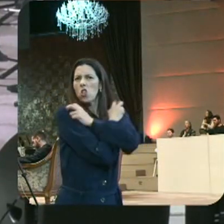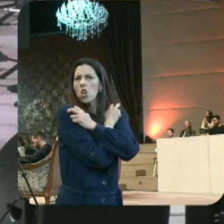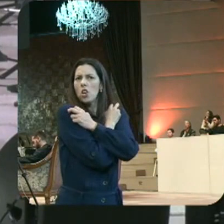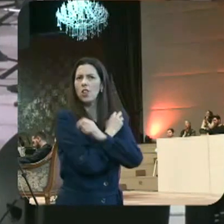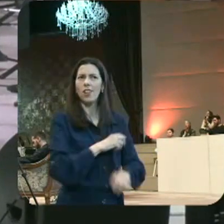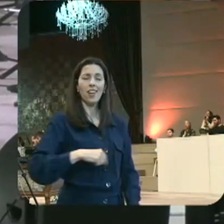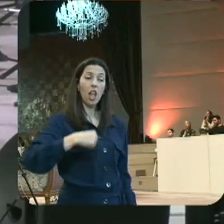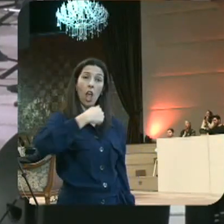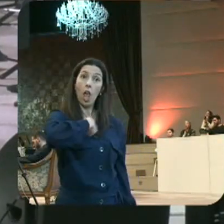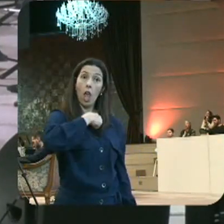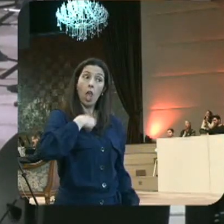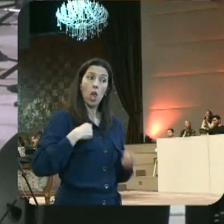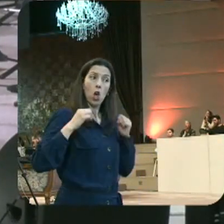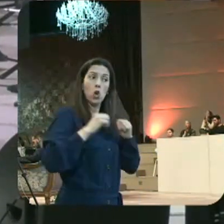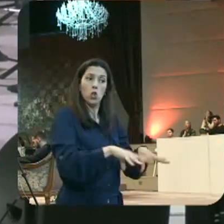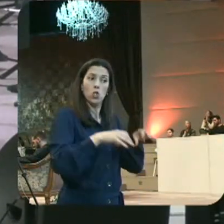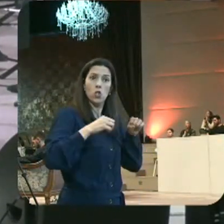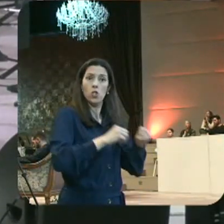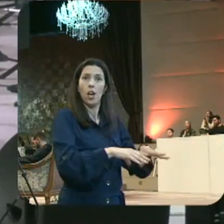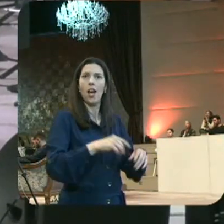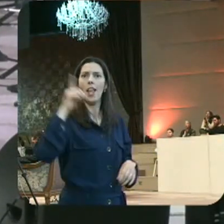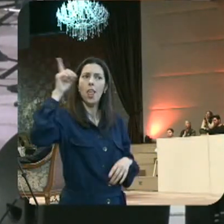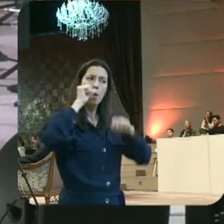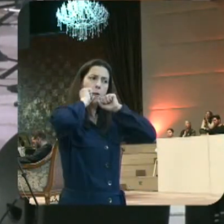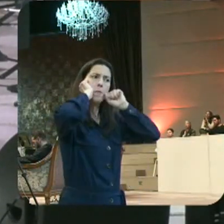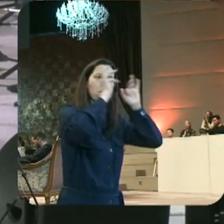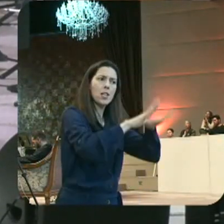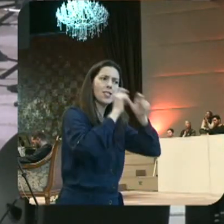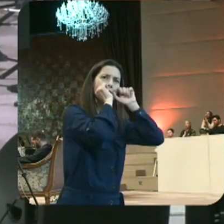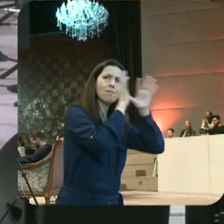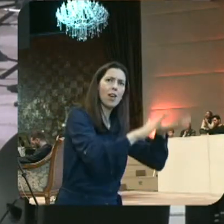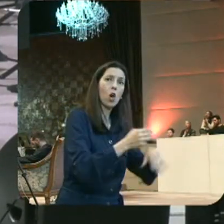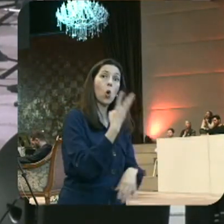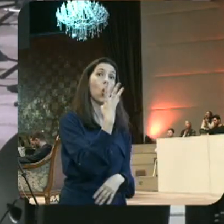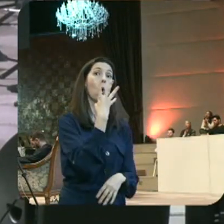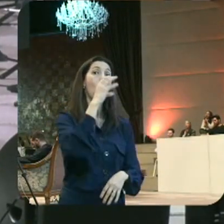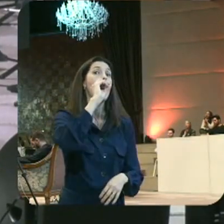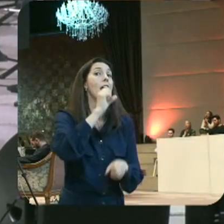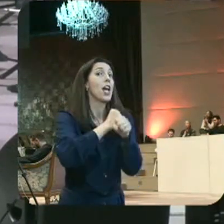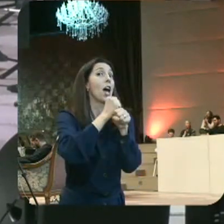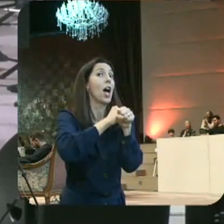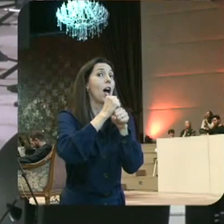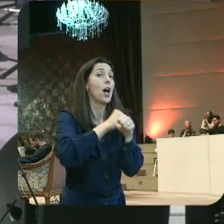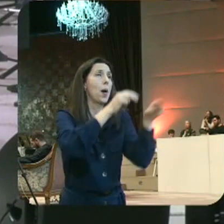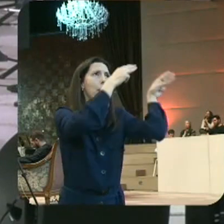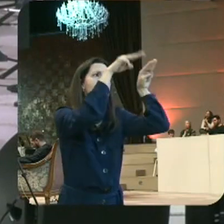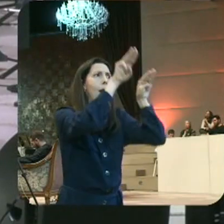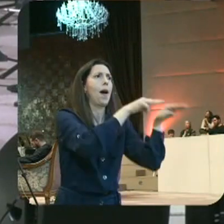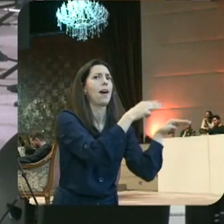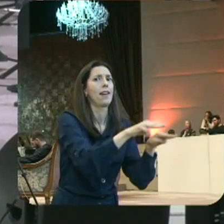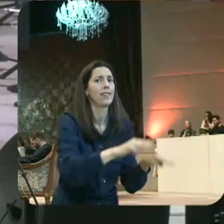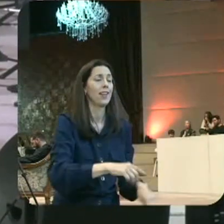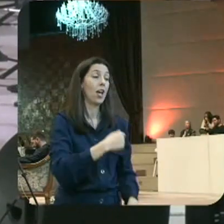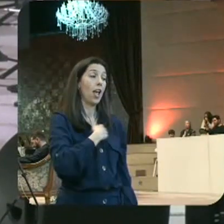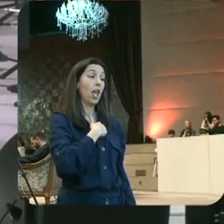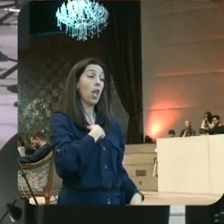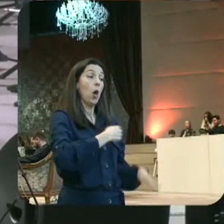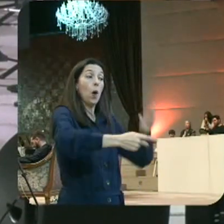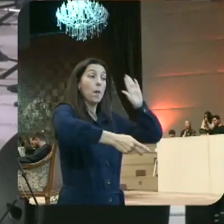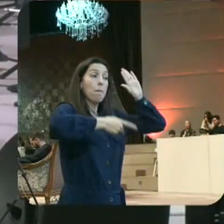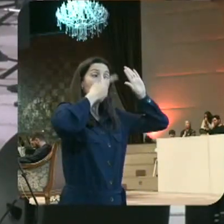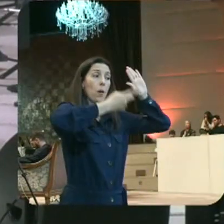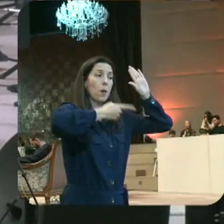eu os sustentei no deserto durante 40 anos, eu prometi que lhe